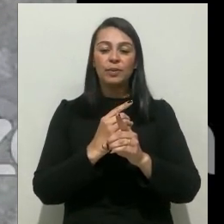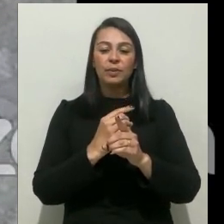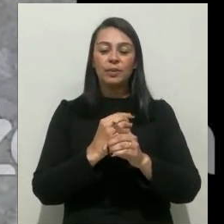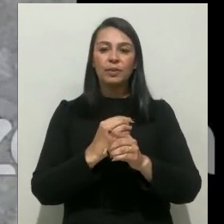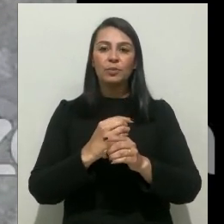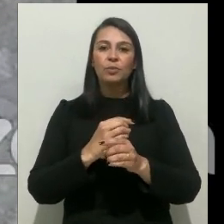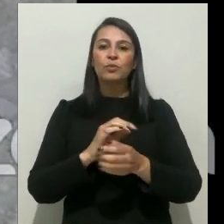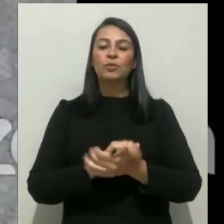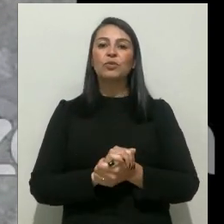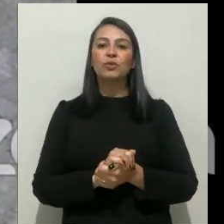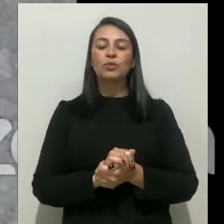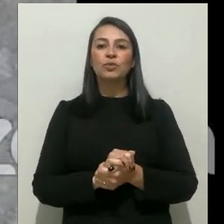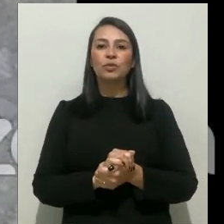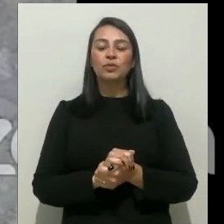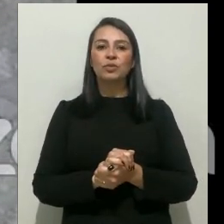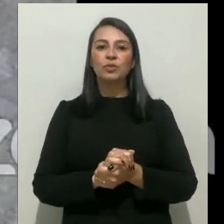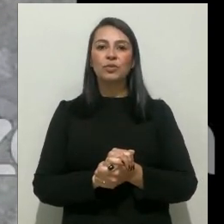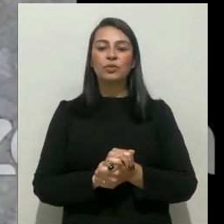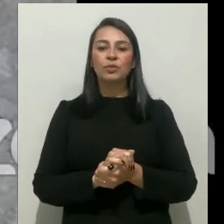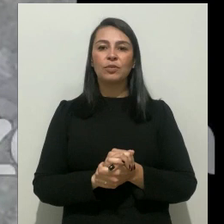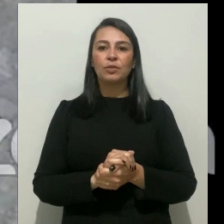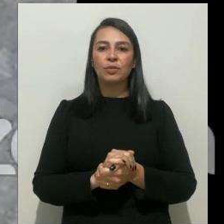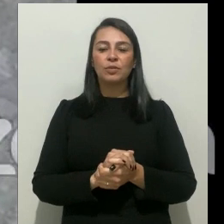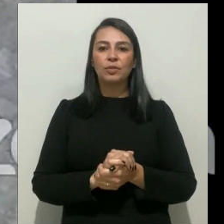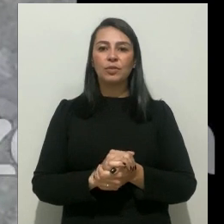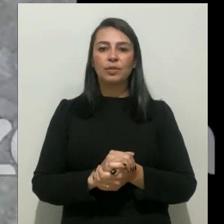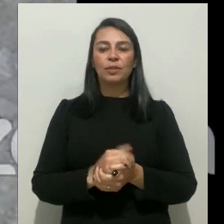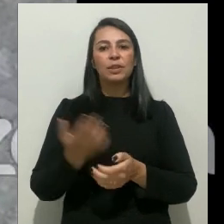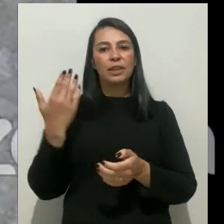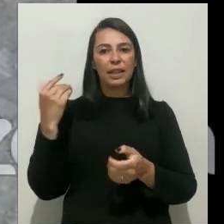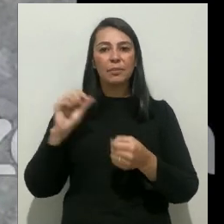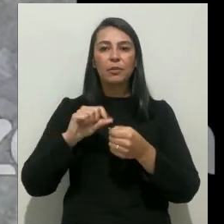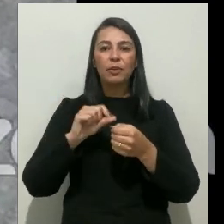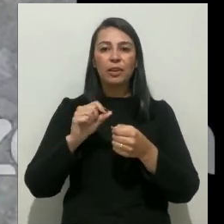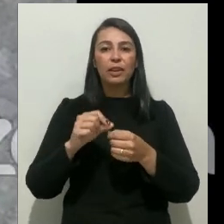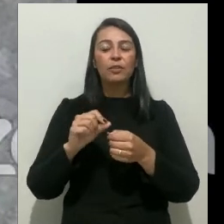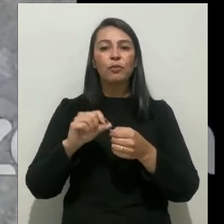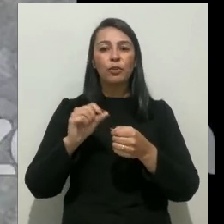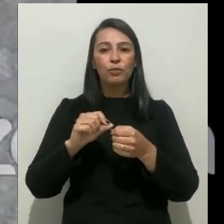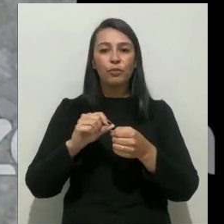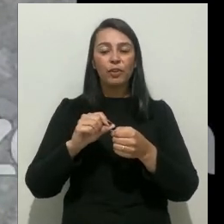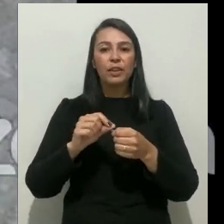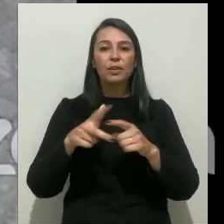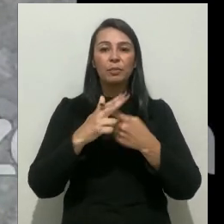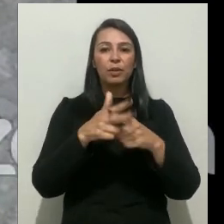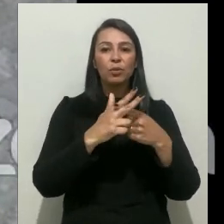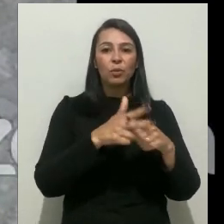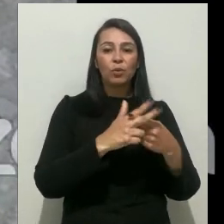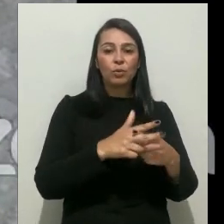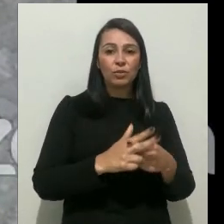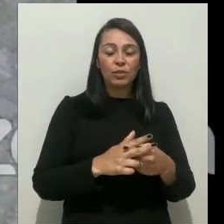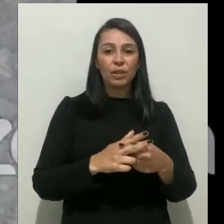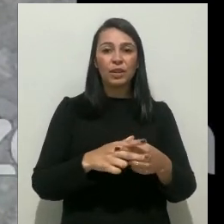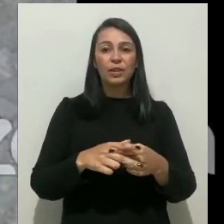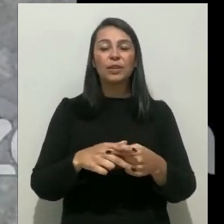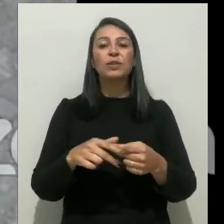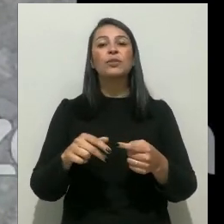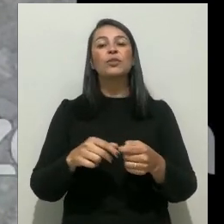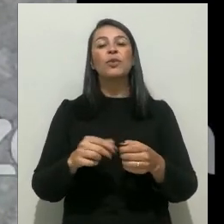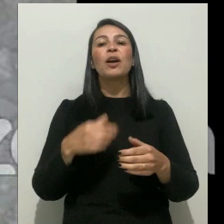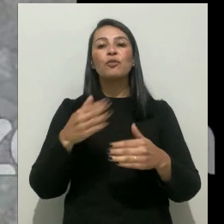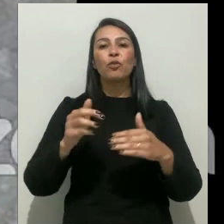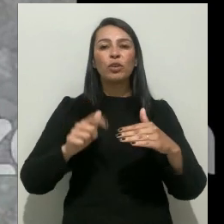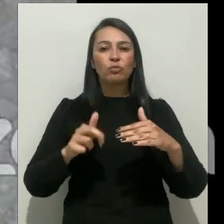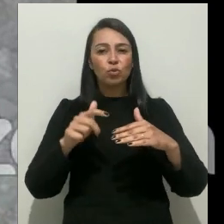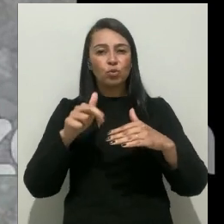fez a restauração, que foi responsável na época pela restauração, ela foi, deu um jeito de subir, passando por barreira,